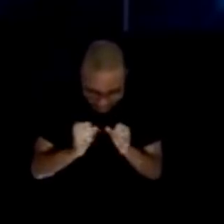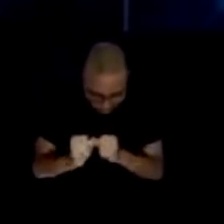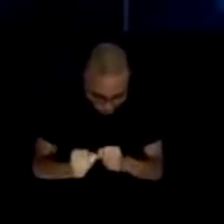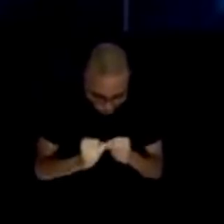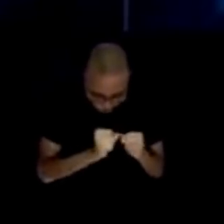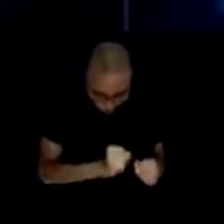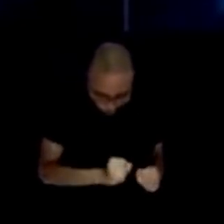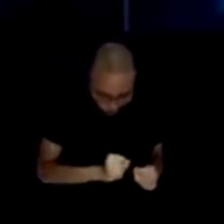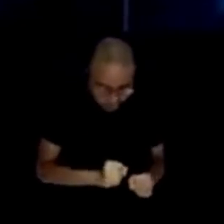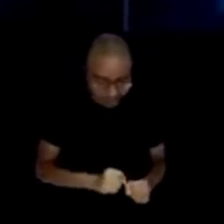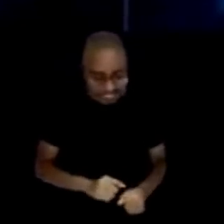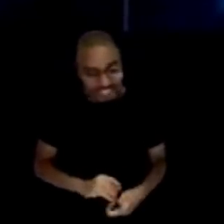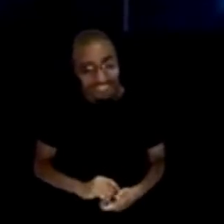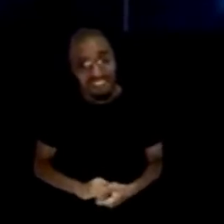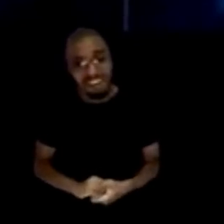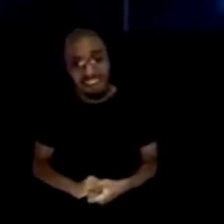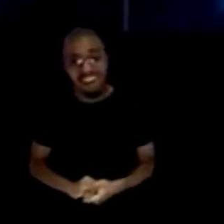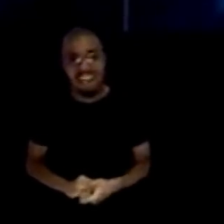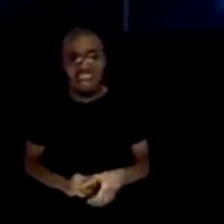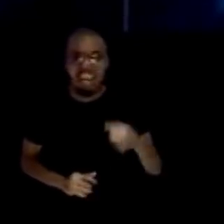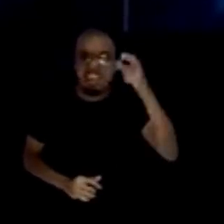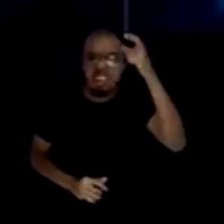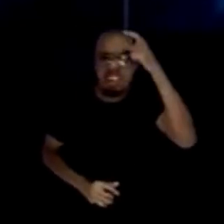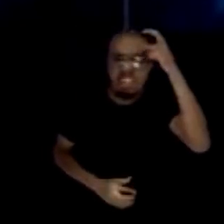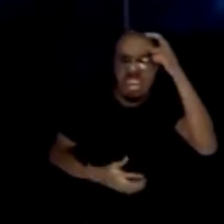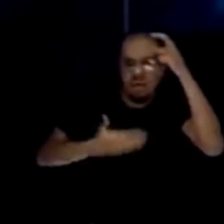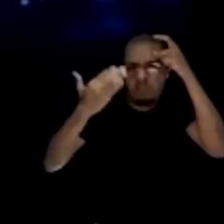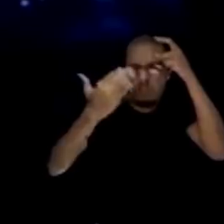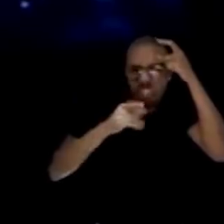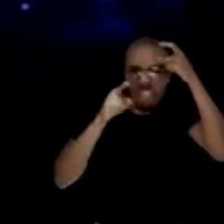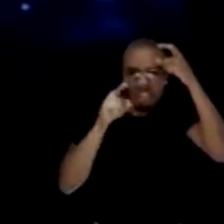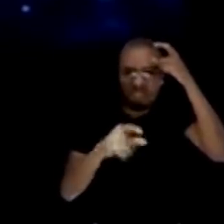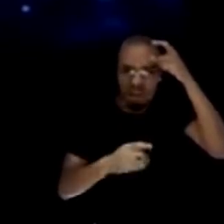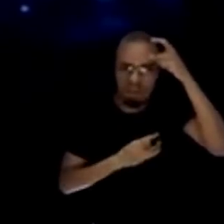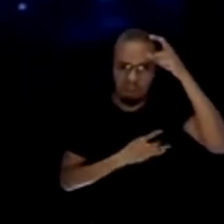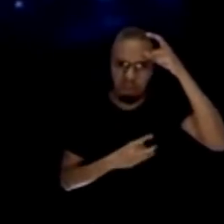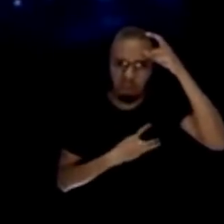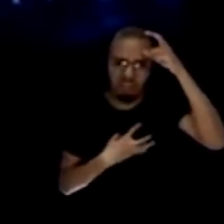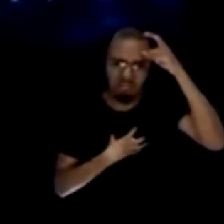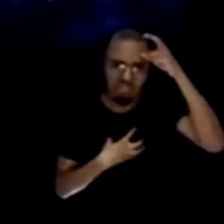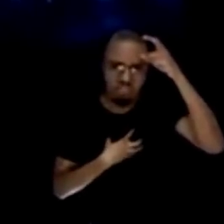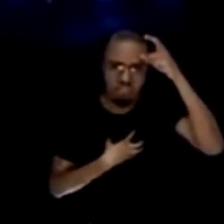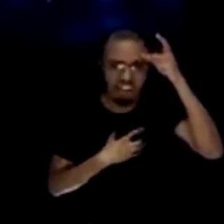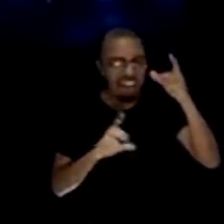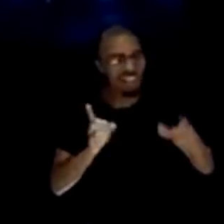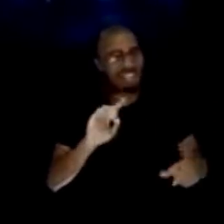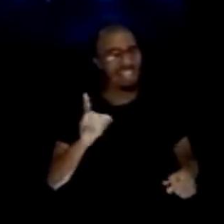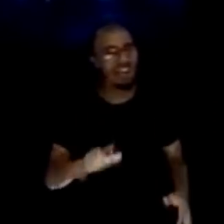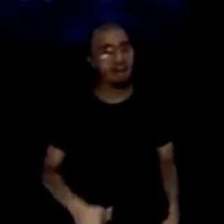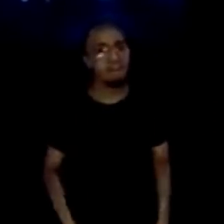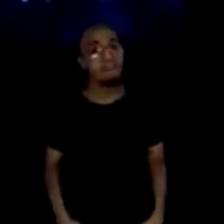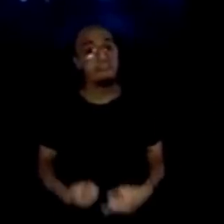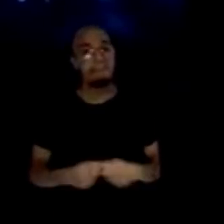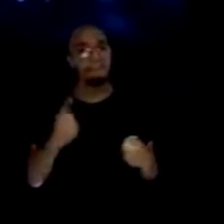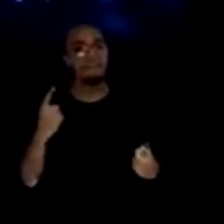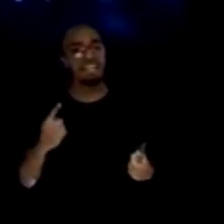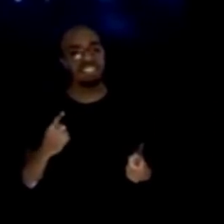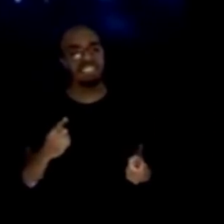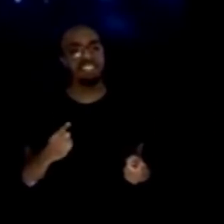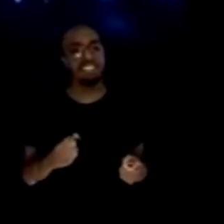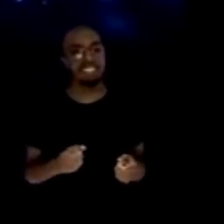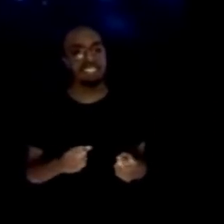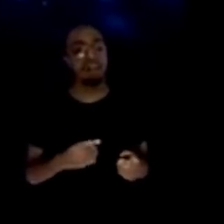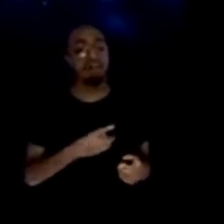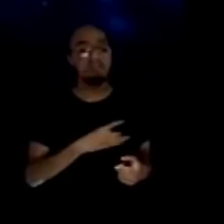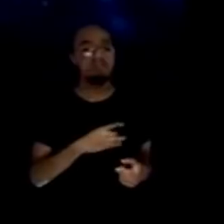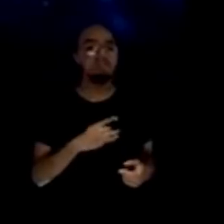o sangue de Jesus coloca o capeta de joelhos. Satanás se prostra. Eu queria que você levantasse a mão, nós vamos fazer isso agora. Levanta a tua mão, olha para